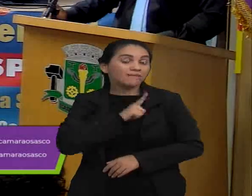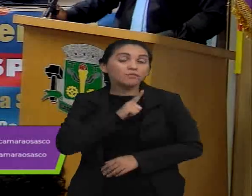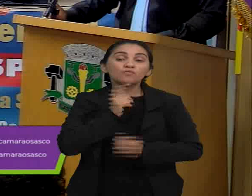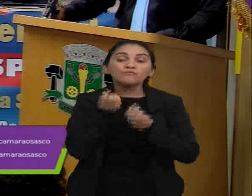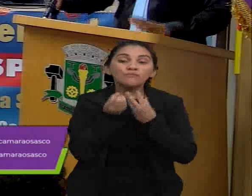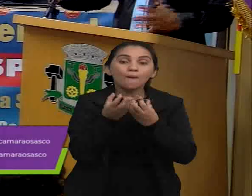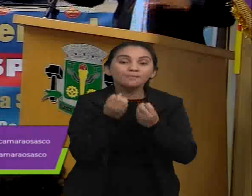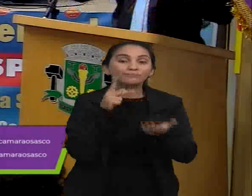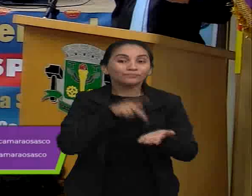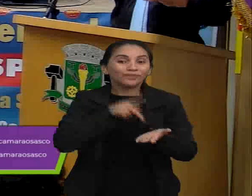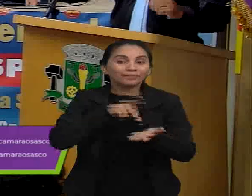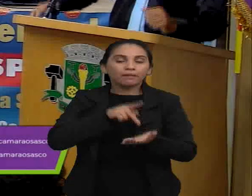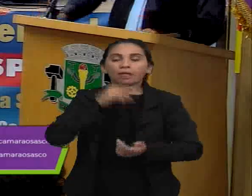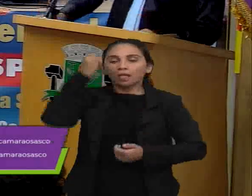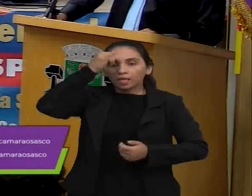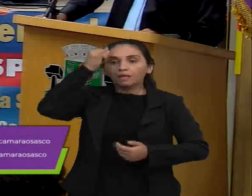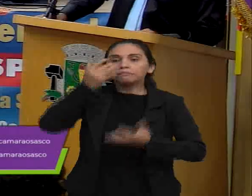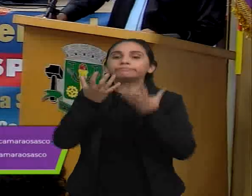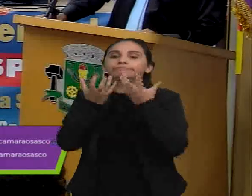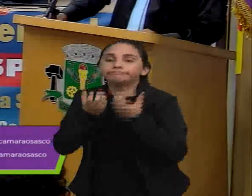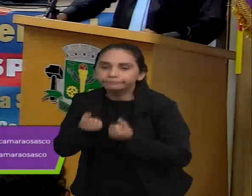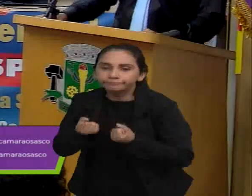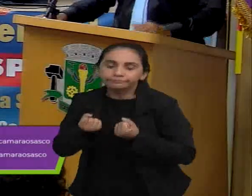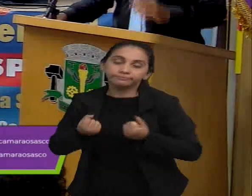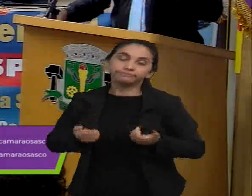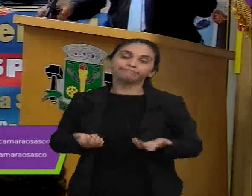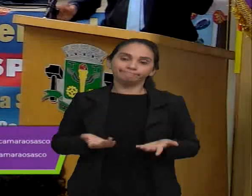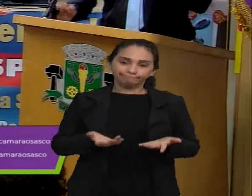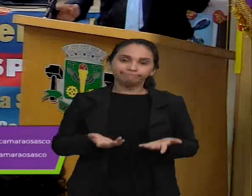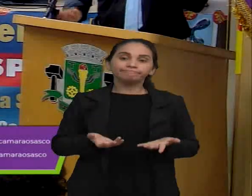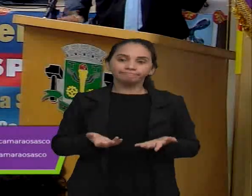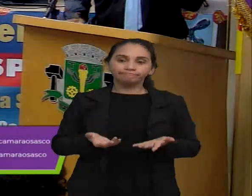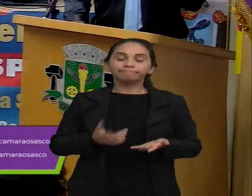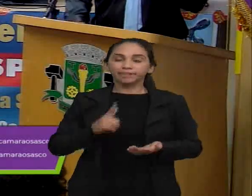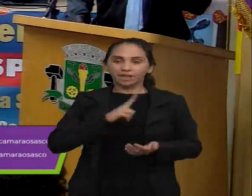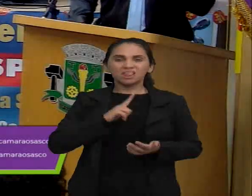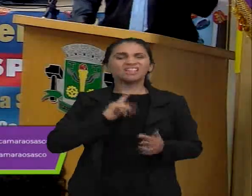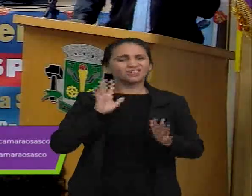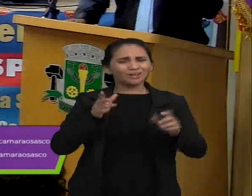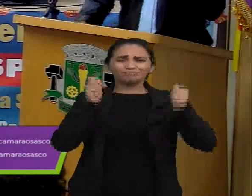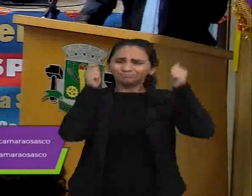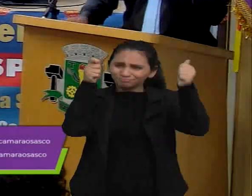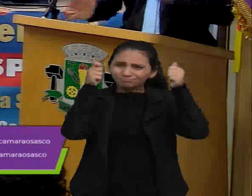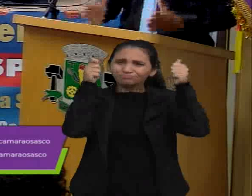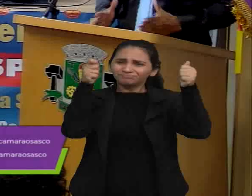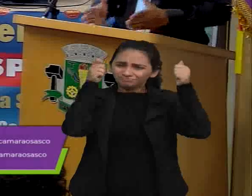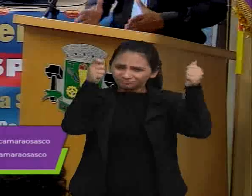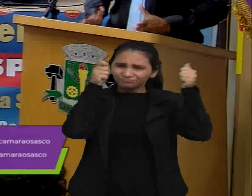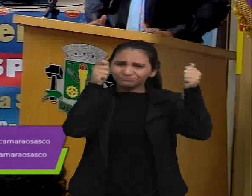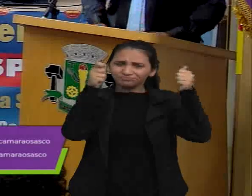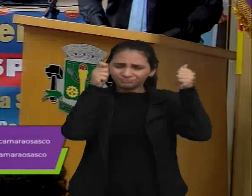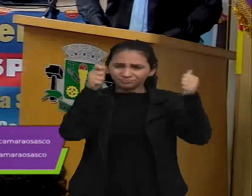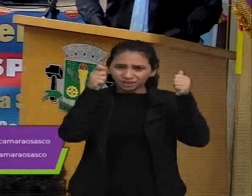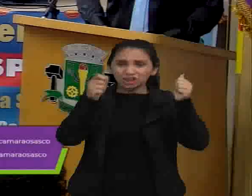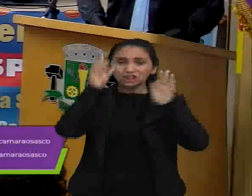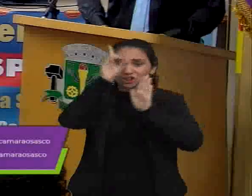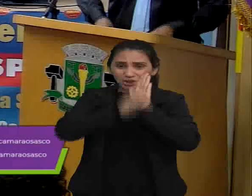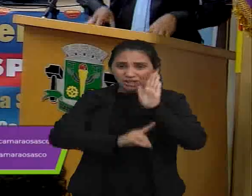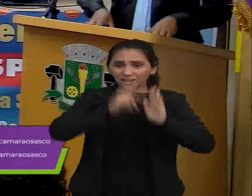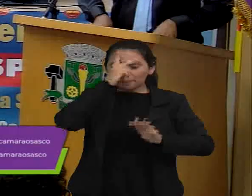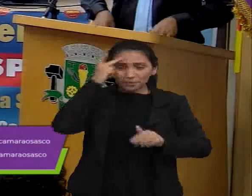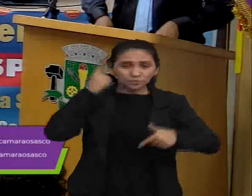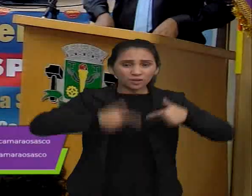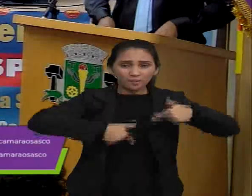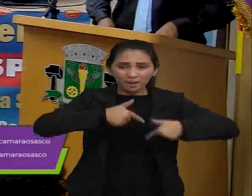informação e acabaram se deixando levar nós tivemos vários protestos a favor da defesa dos direitos trabalhadores